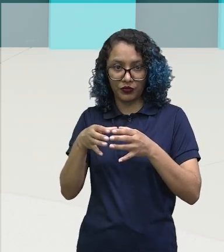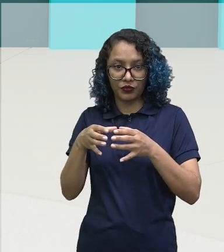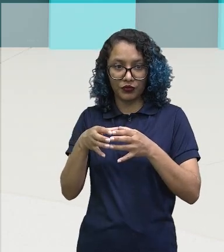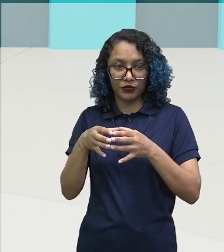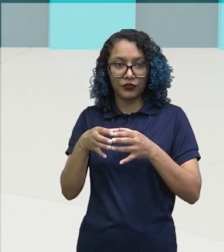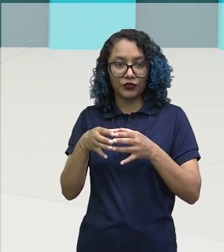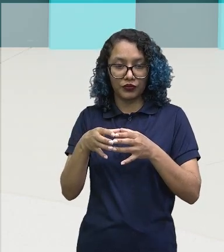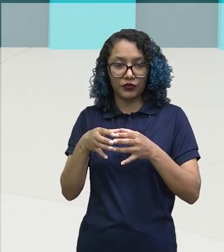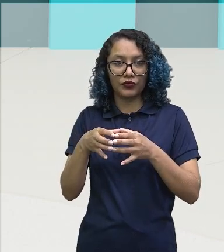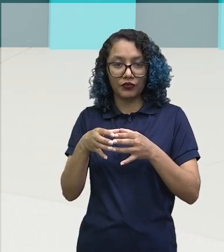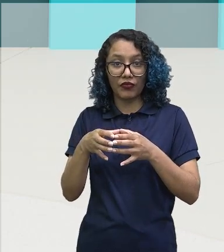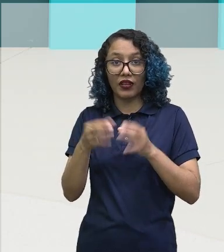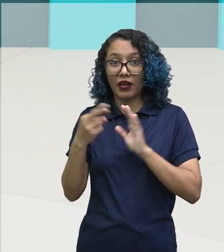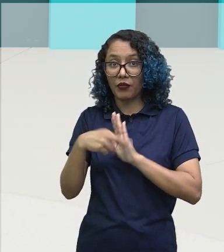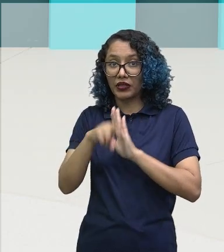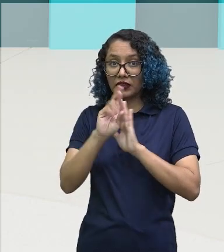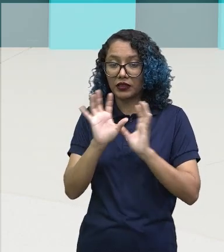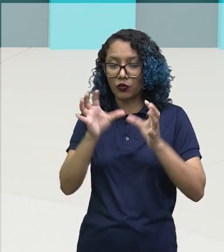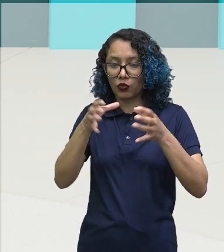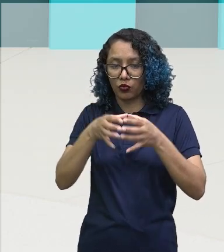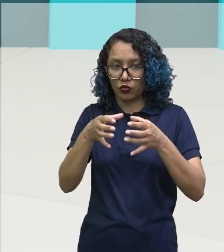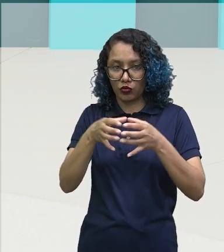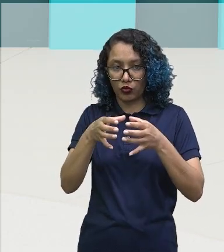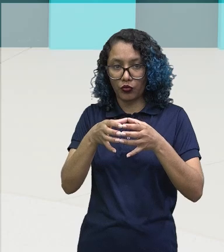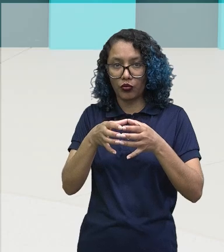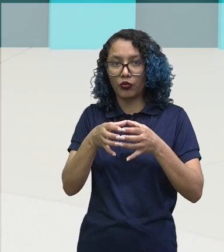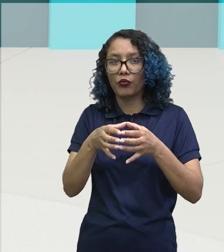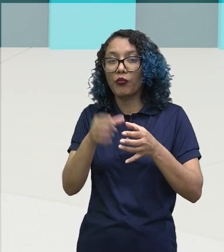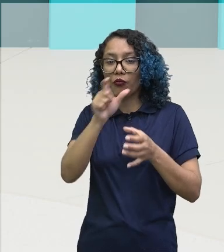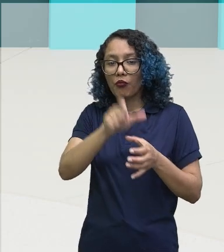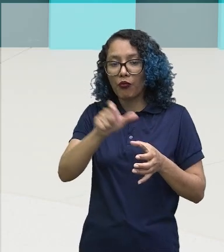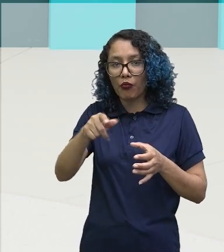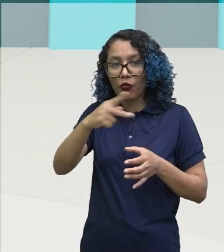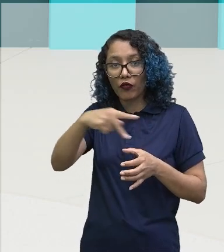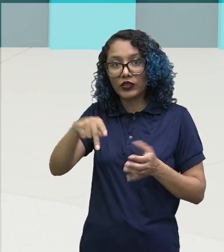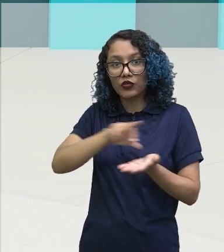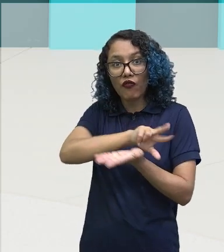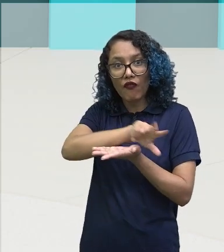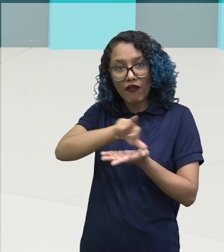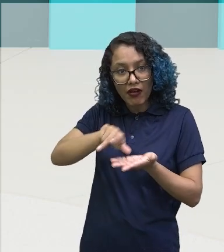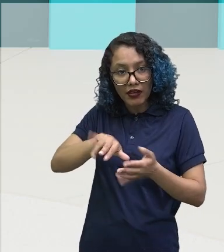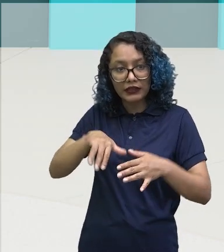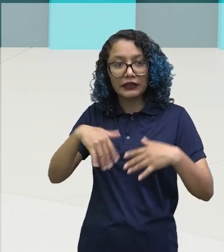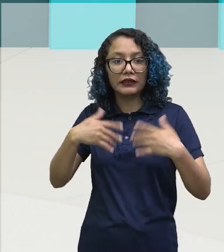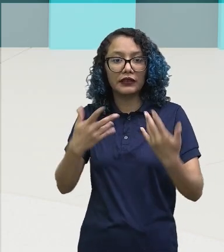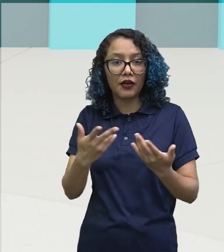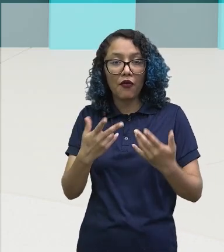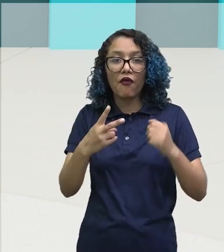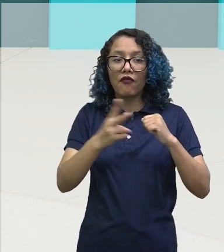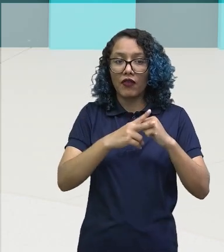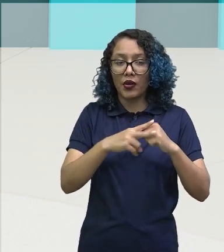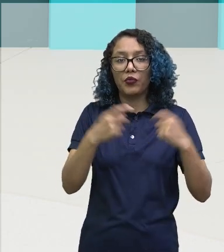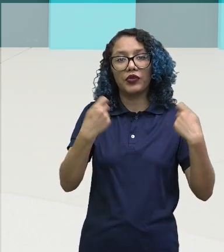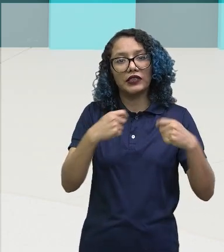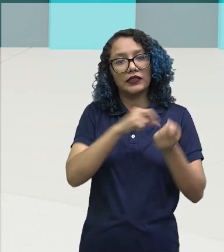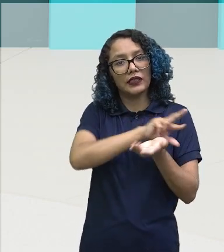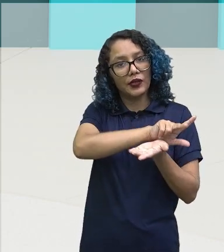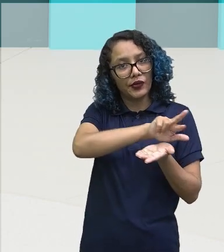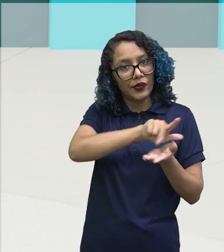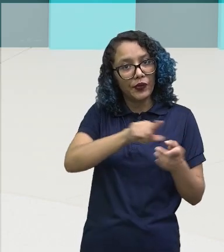né, um conjunto, vários professores, então o verbo deverá ficar no plural.